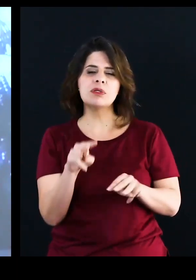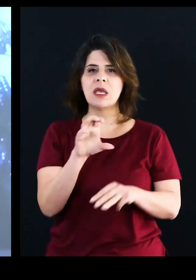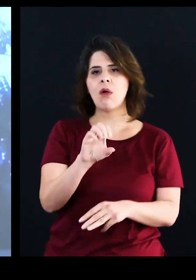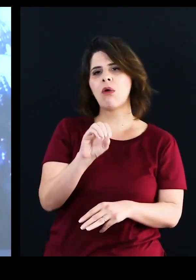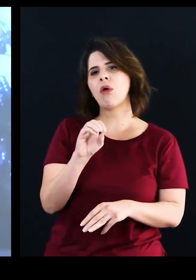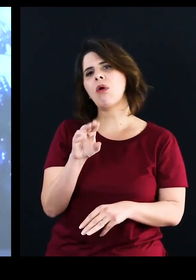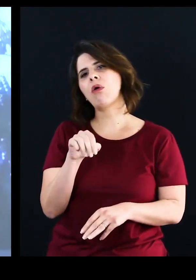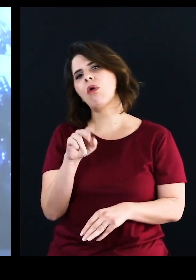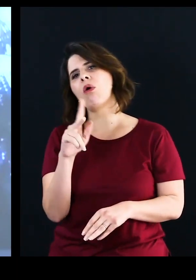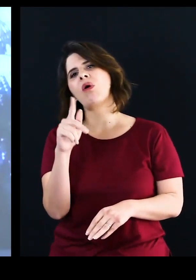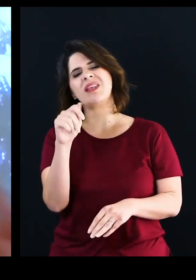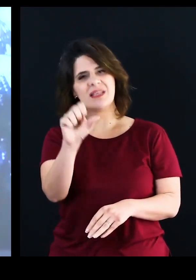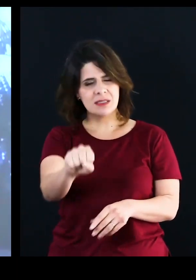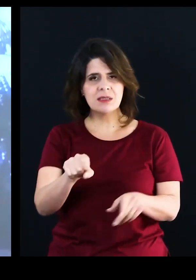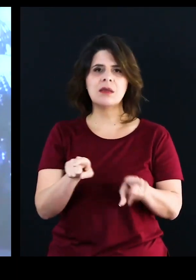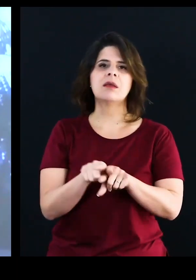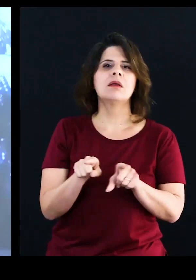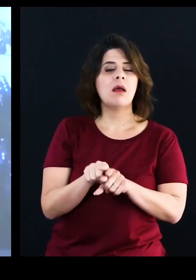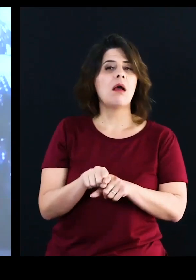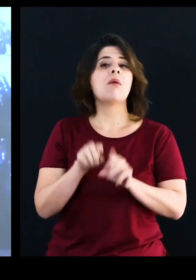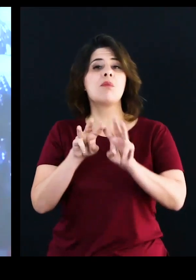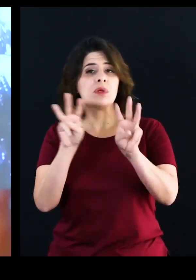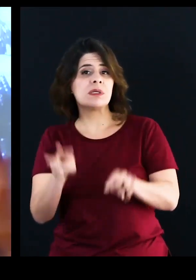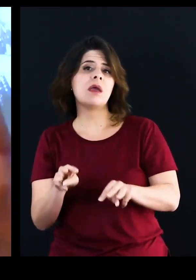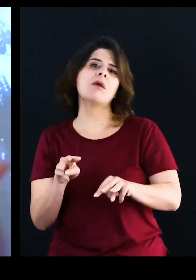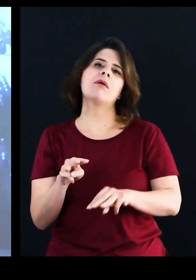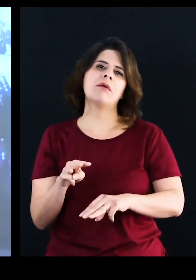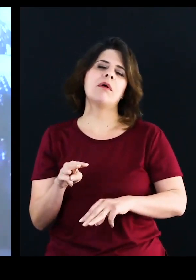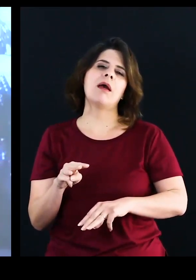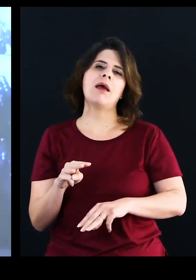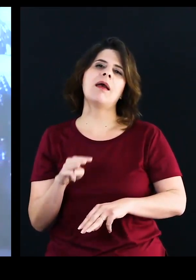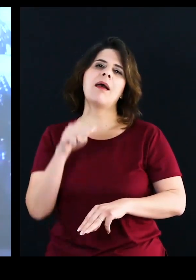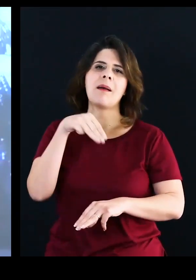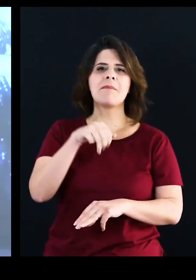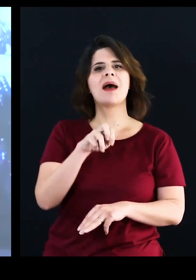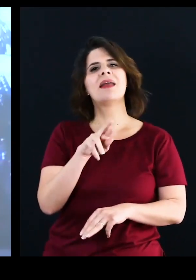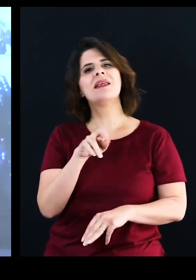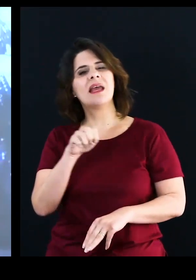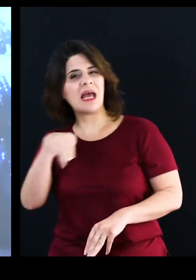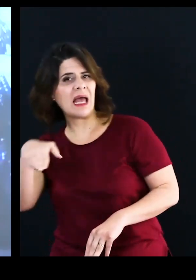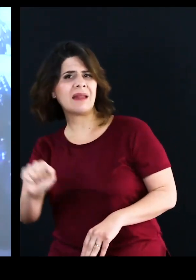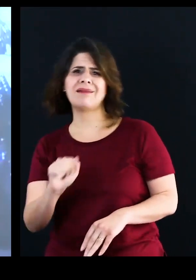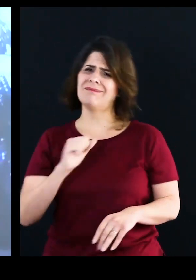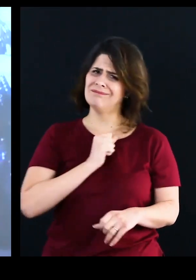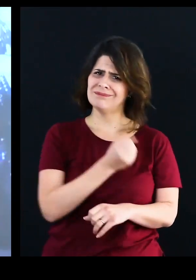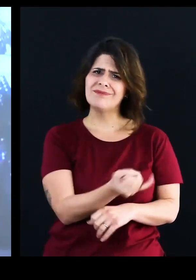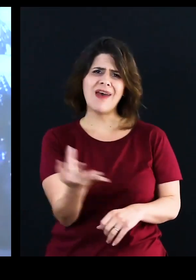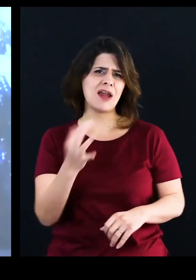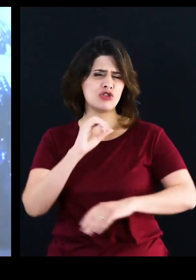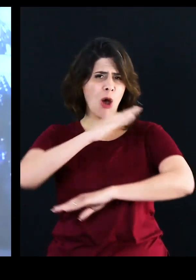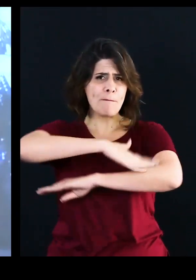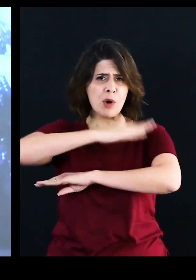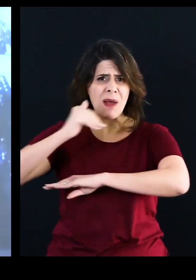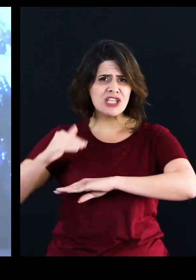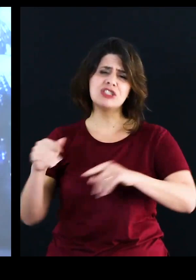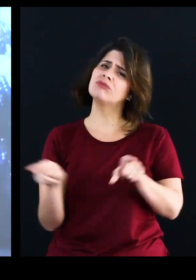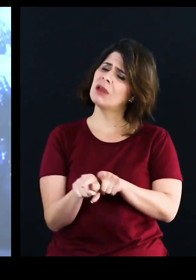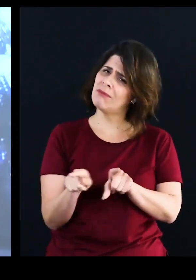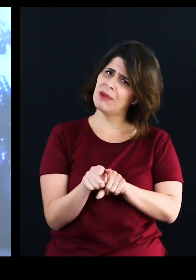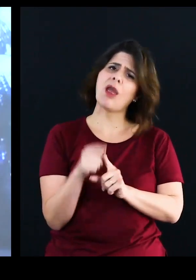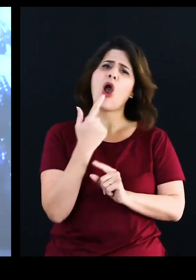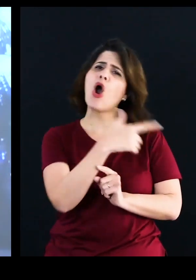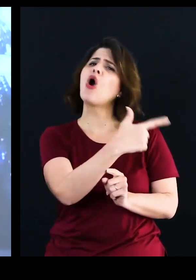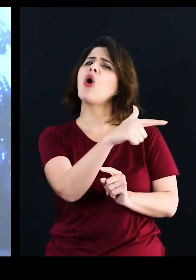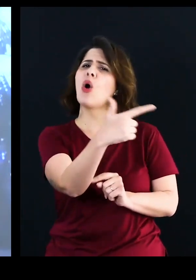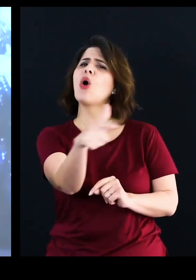Estado impactado não apenas pela tragédia de Brumadinho, mas pela crise econômica e por outras questões históricas de